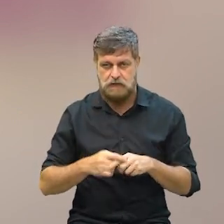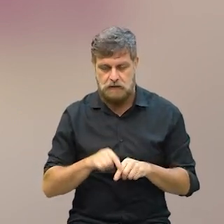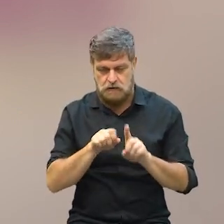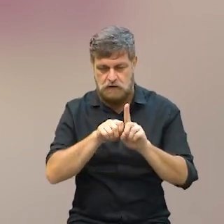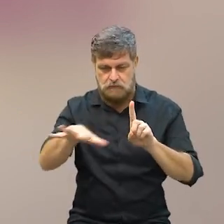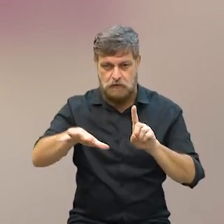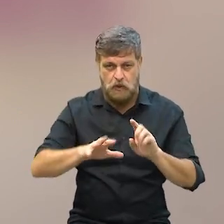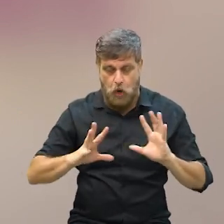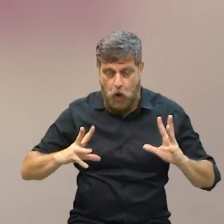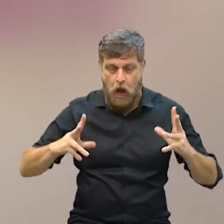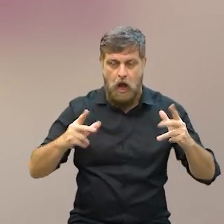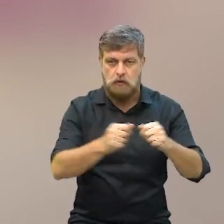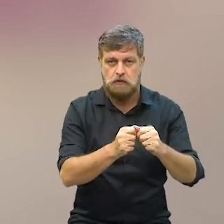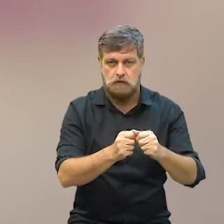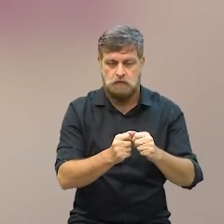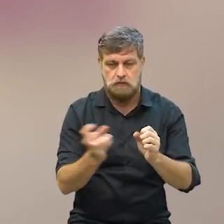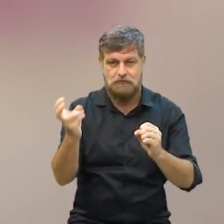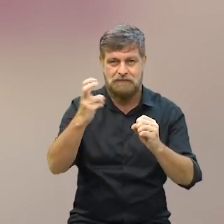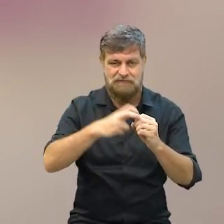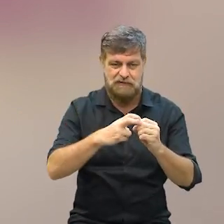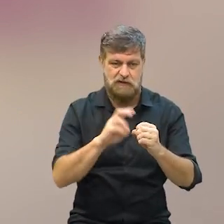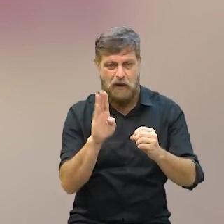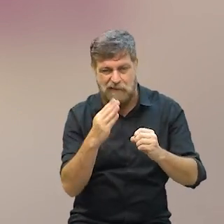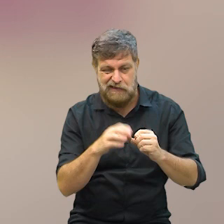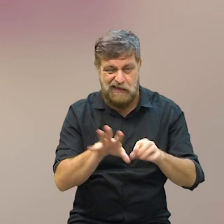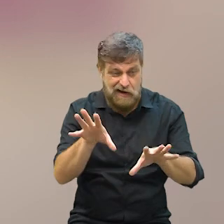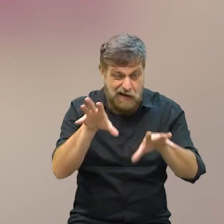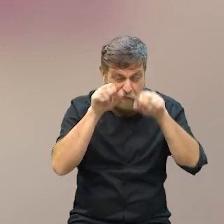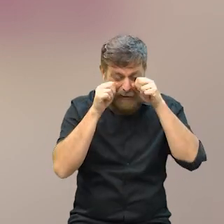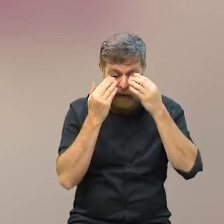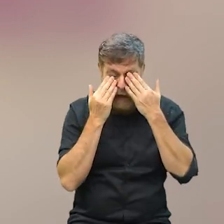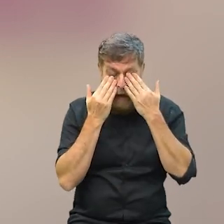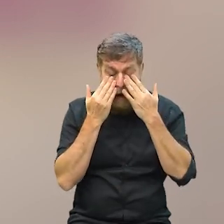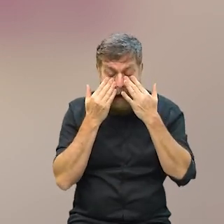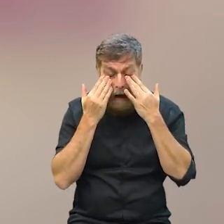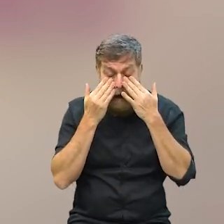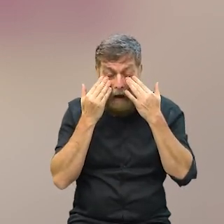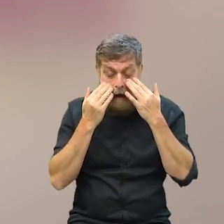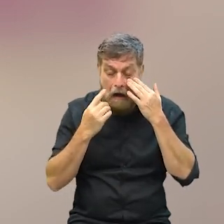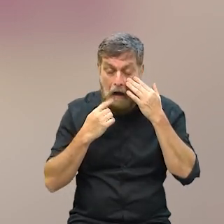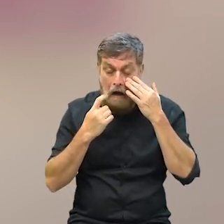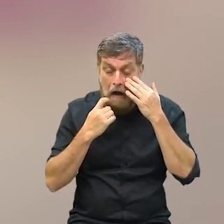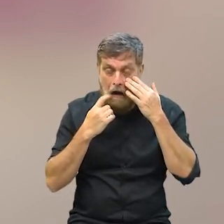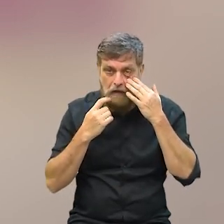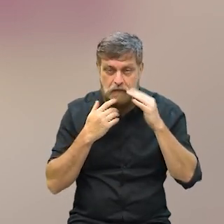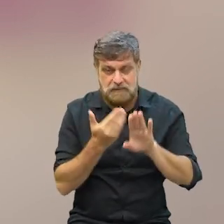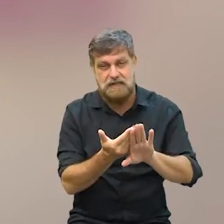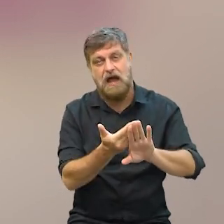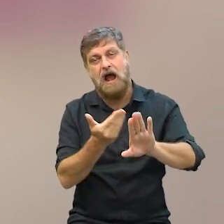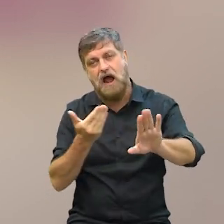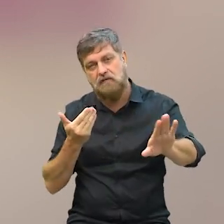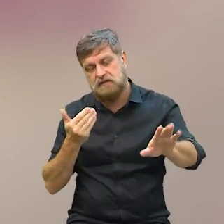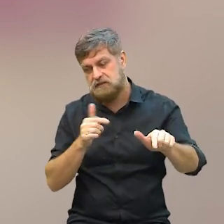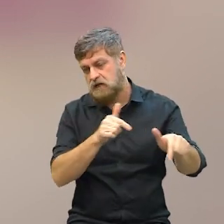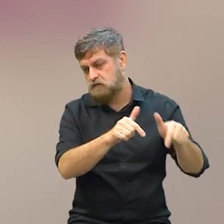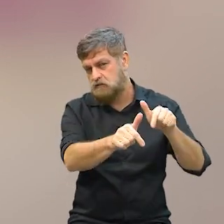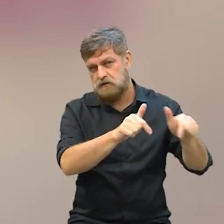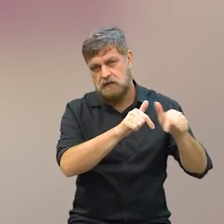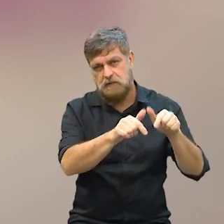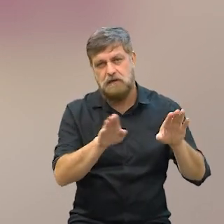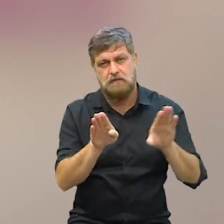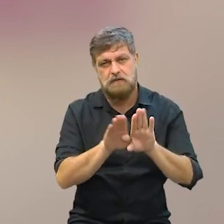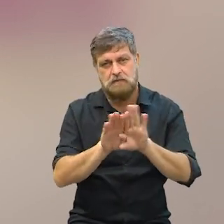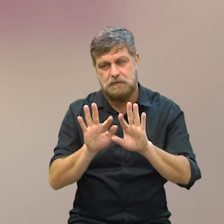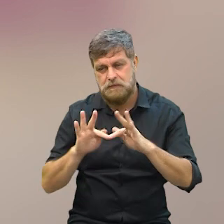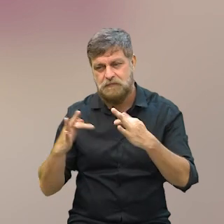e começa todo mundo do local a apresentar o problema, e então você realmente tem que afastar essa pessoa tanto do